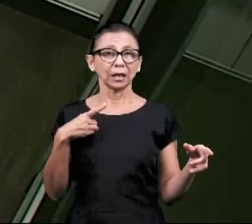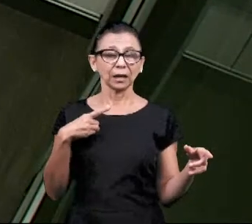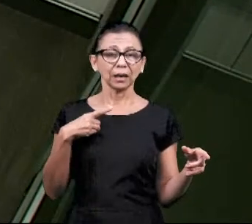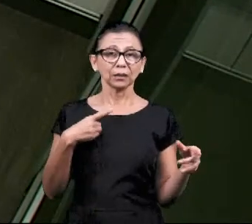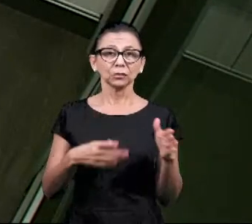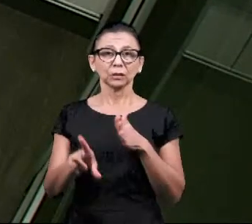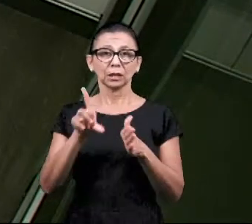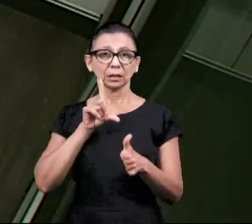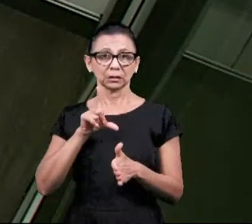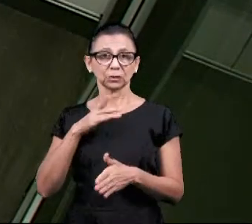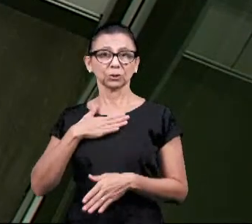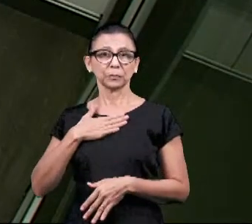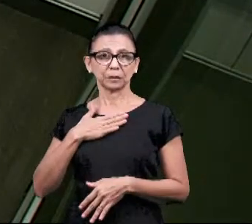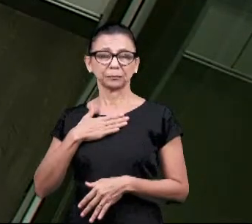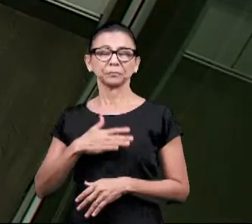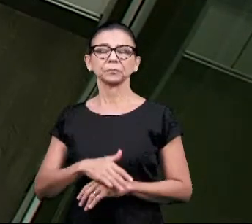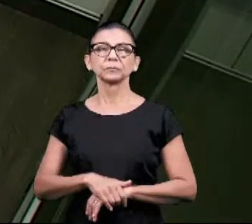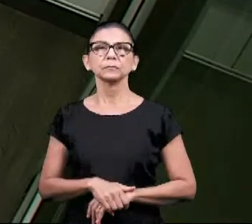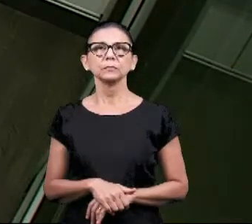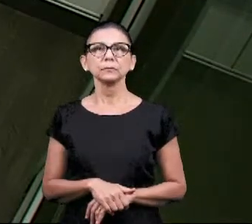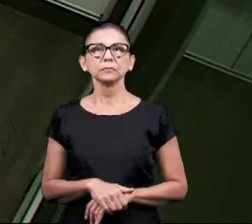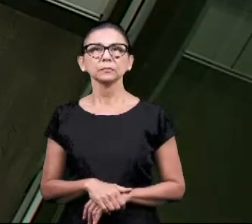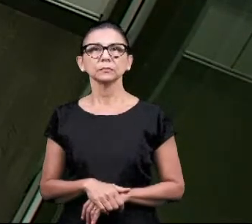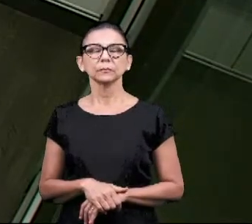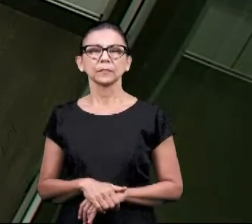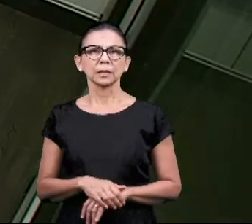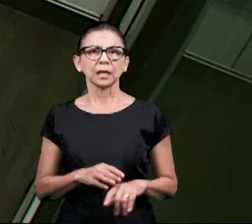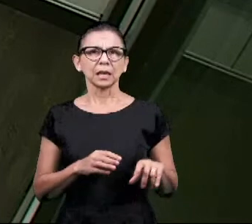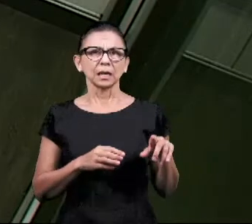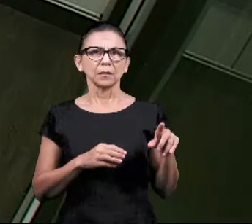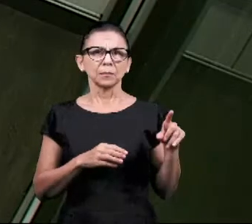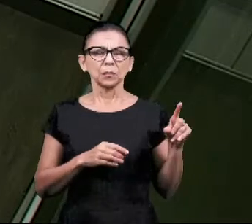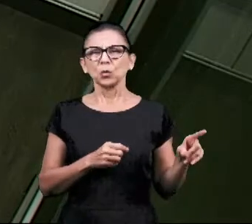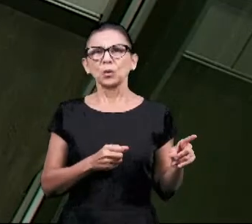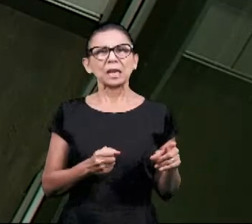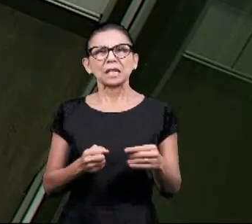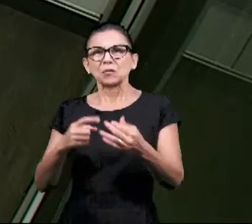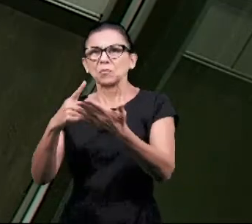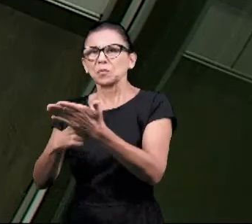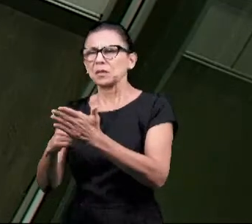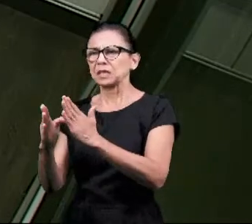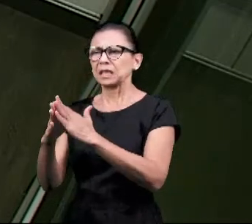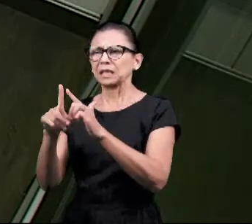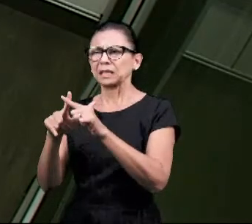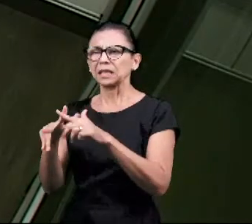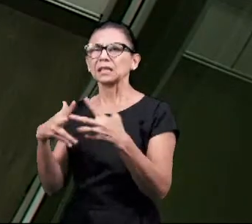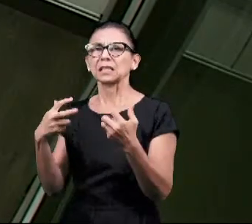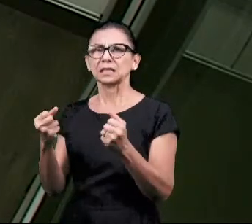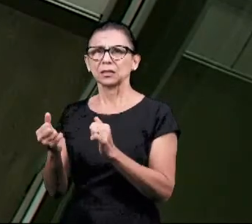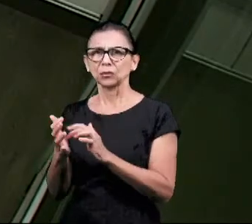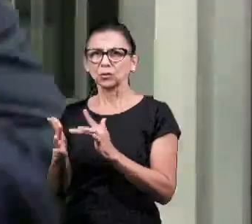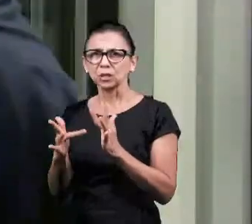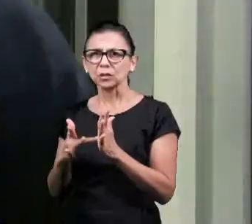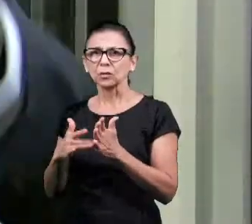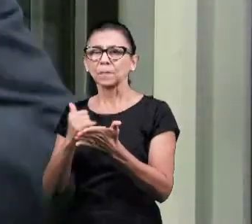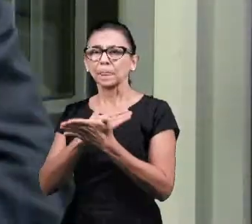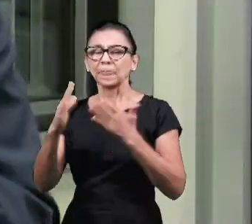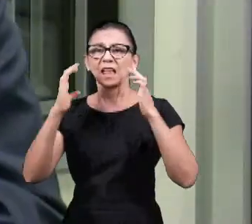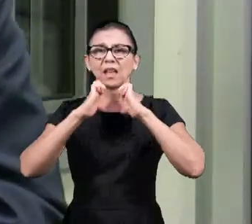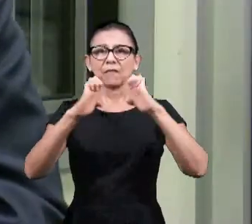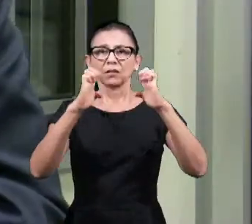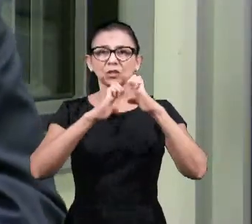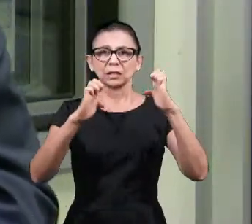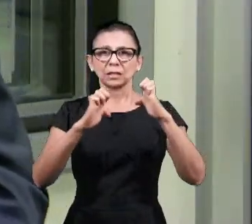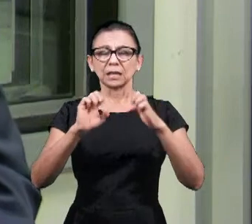antes de mim, bem antes de mim. Porque ele deslanchou. Ele se converteu e começou a trabalhar no sul do estado. Eu fui um pouco depois